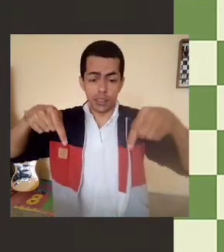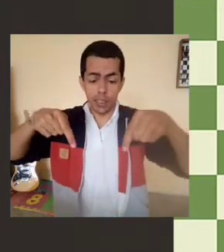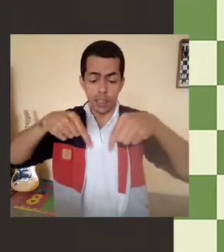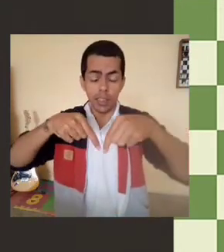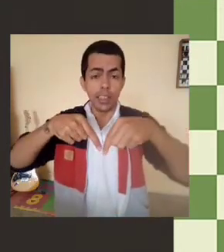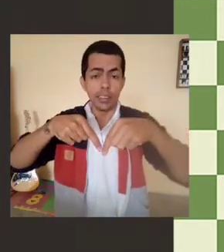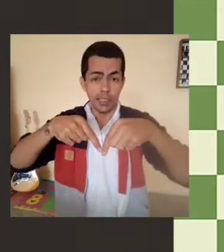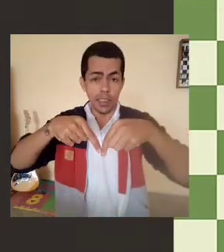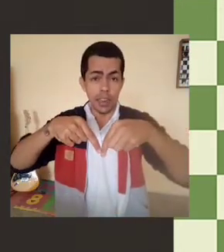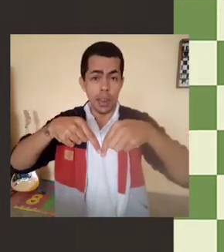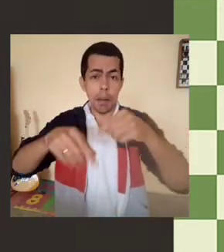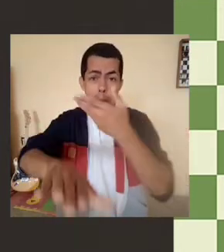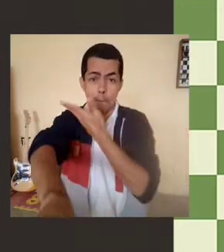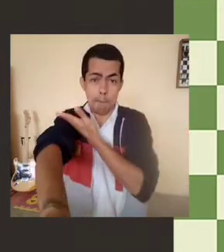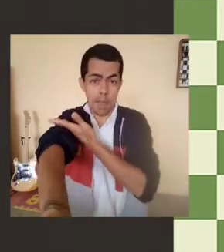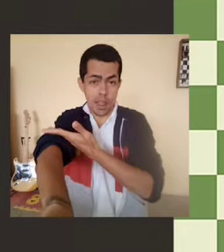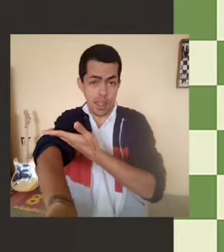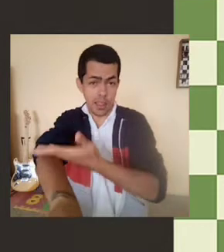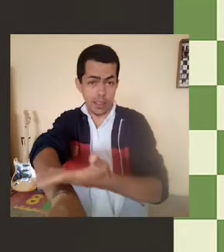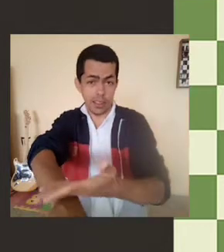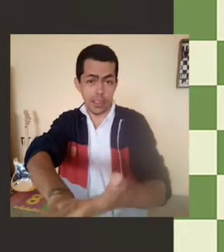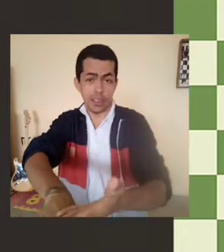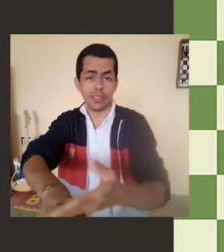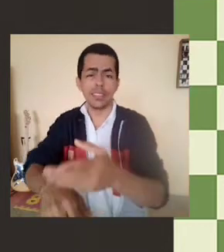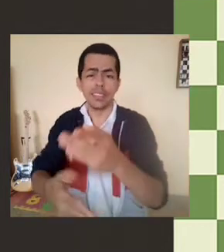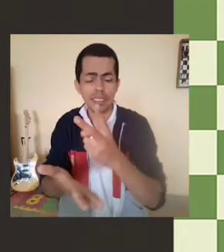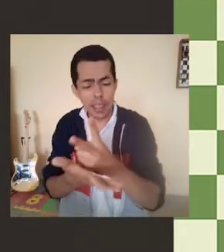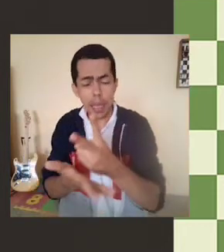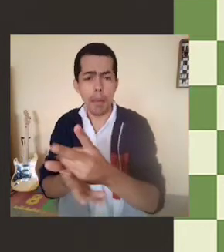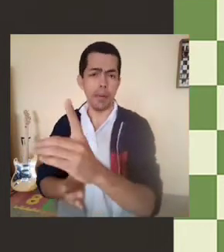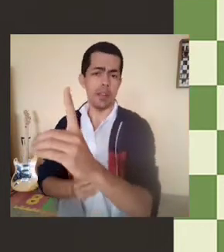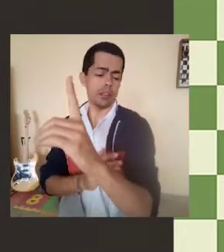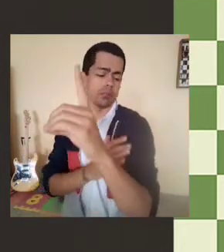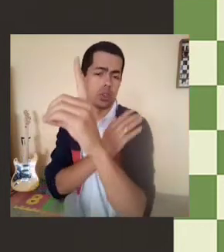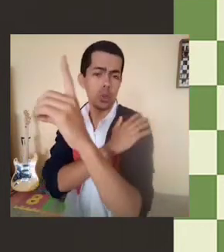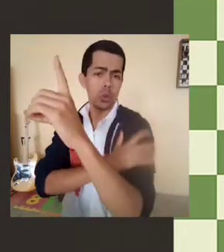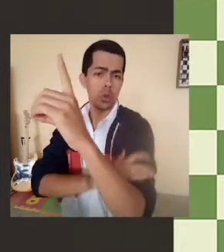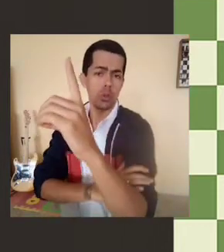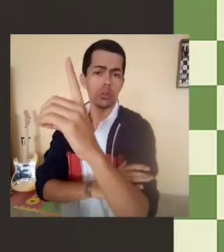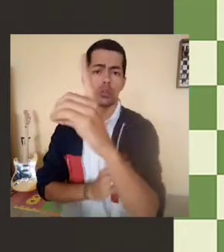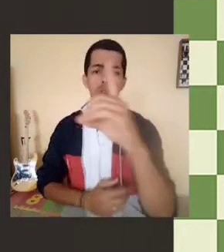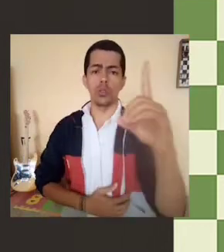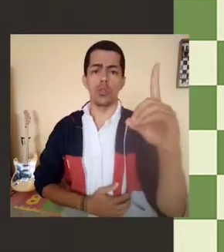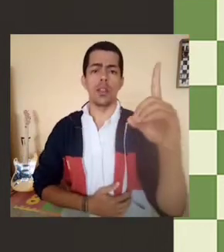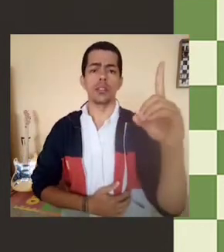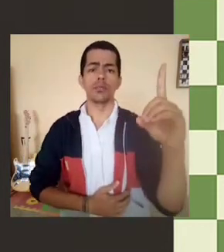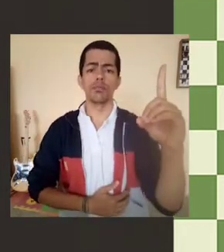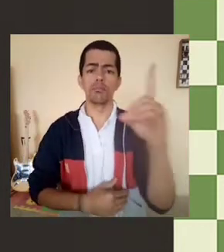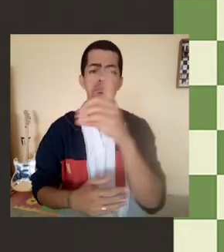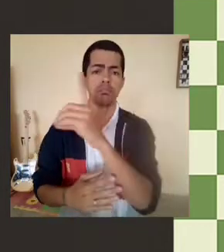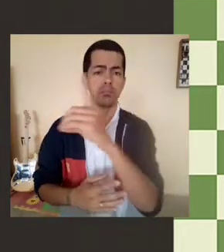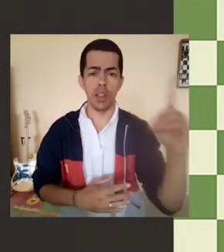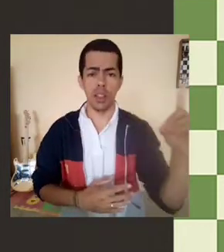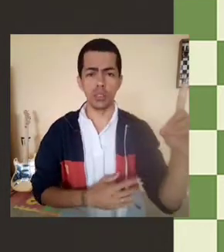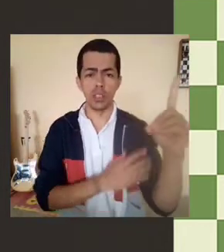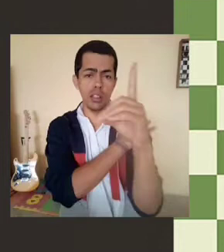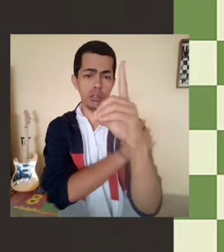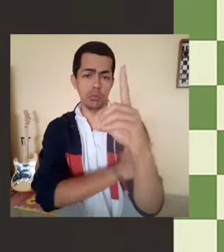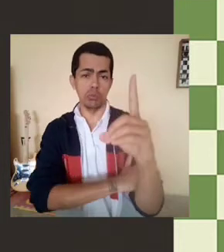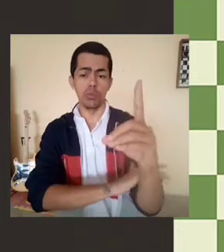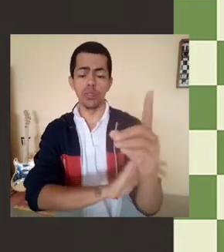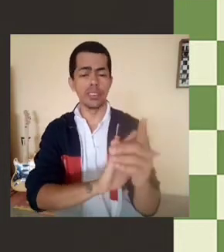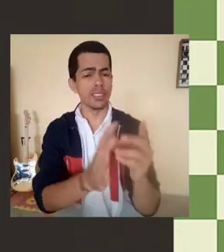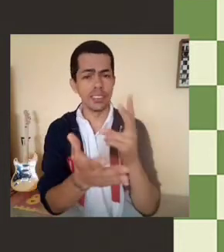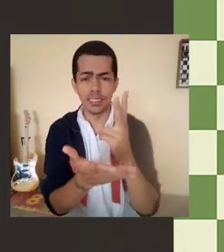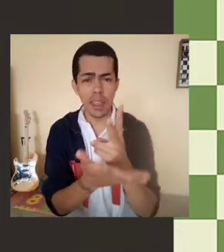que a casa branca do tabuleiro deve ficar sempre à sua direita.